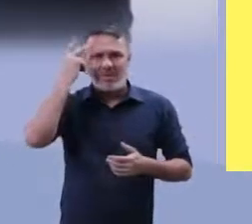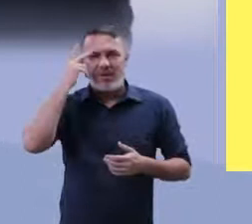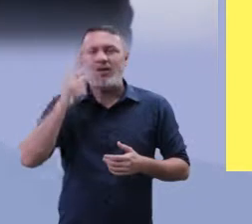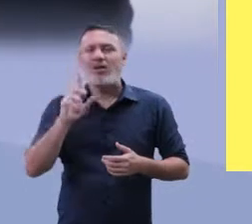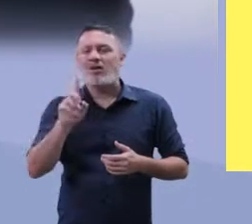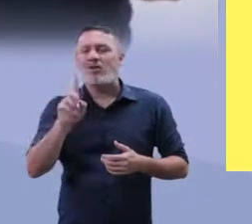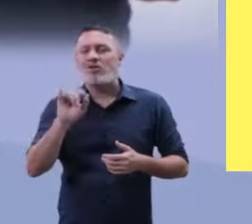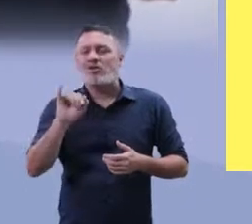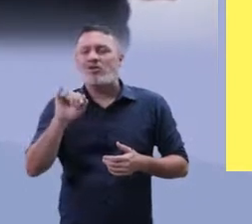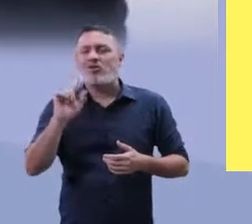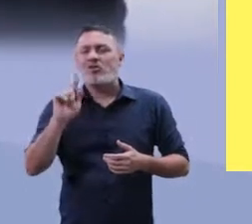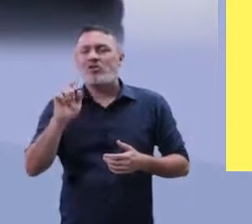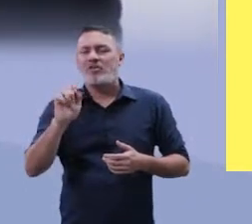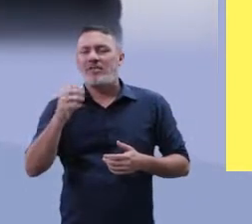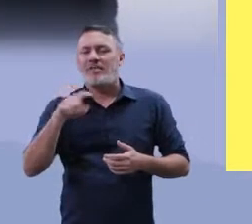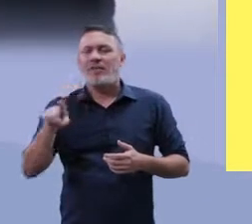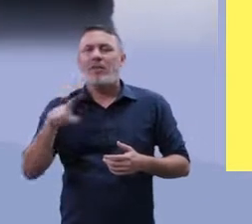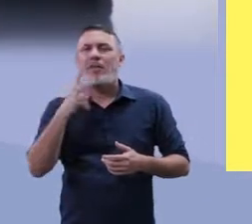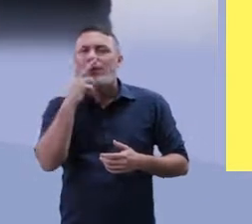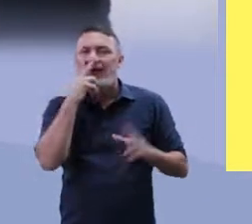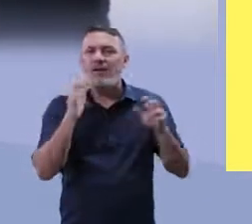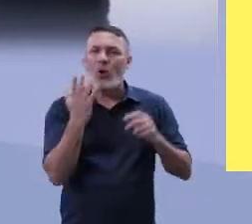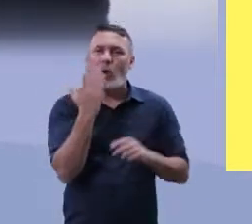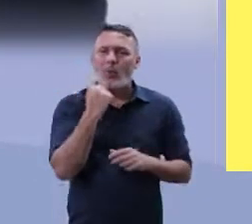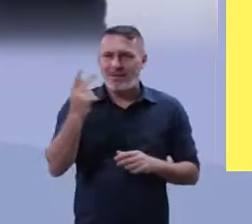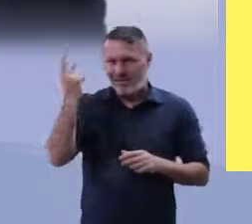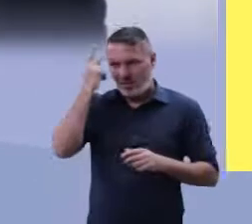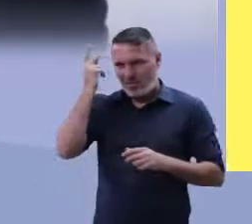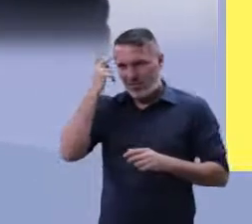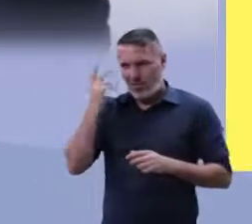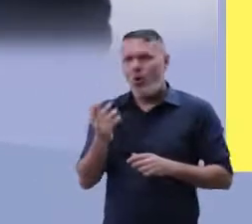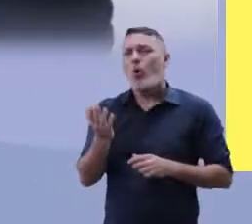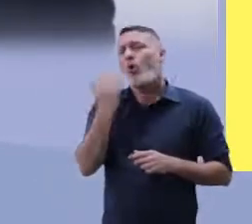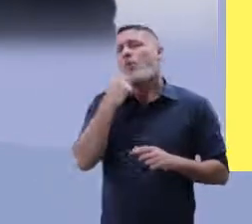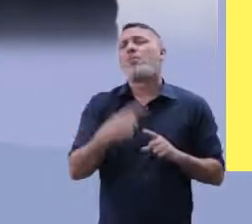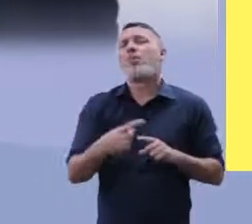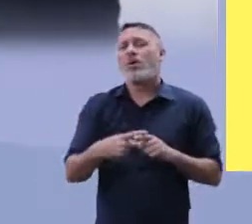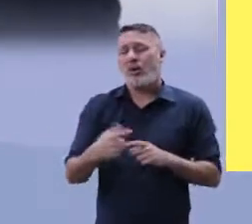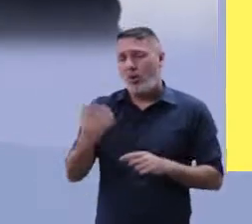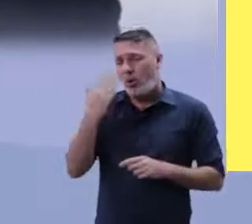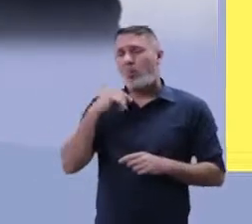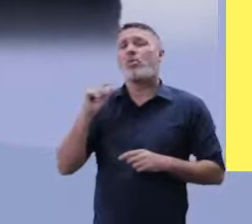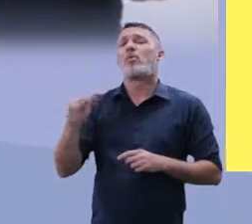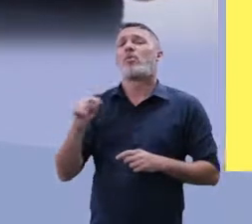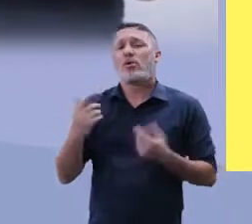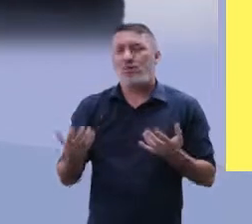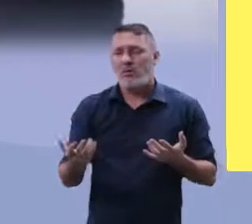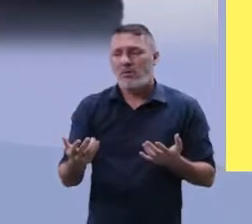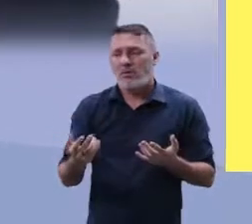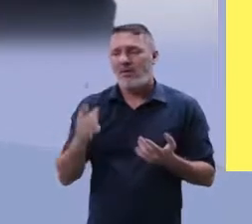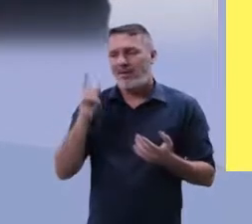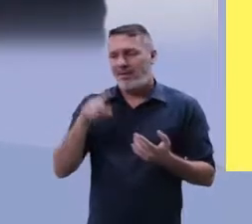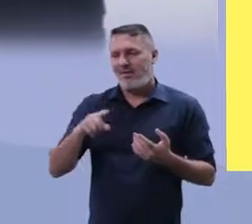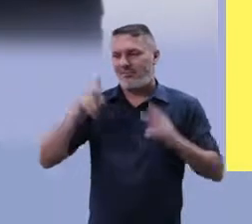porque comeu. Então, o que ele comeu? Se ele é de gestão bem feita, ele é